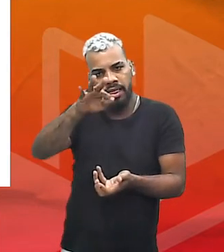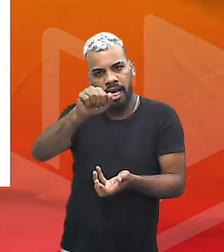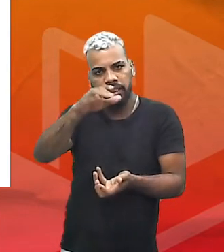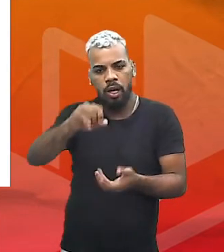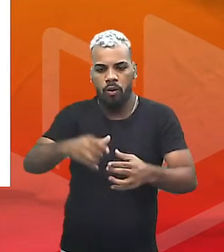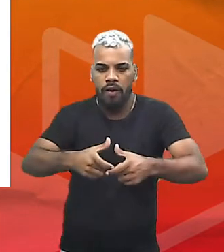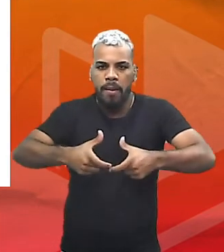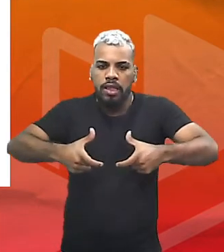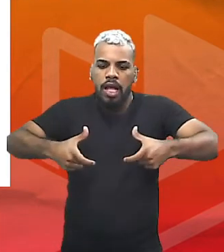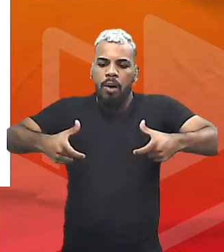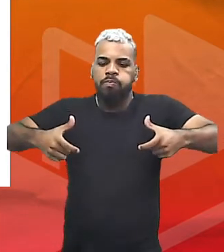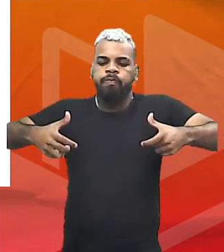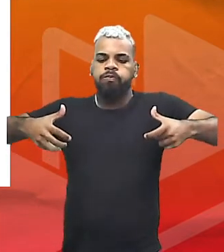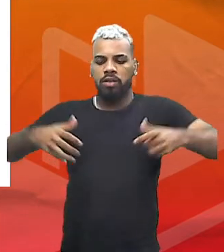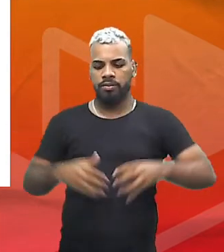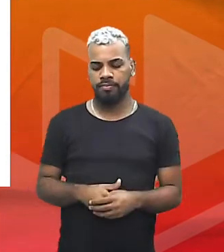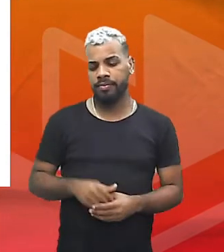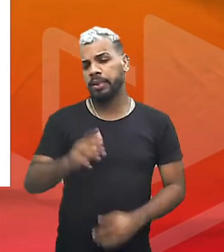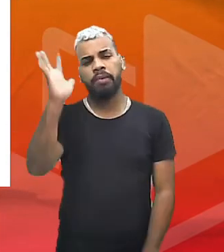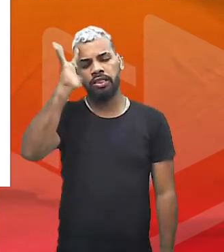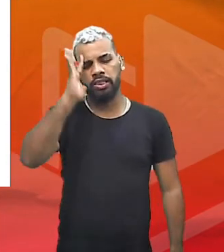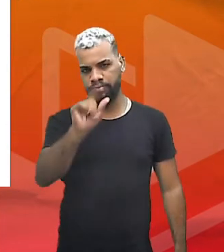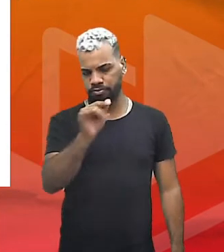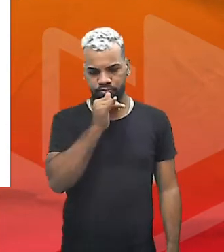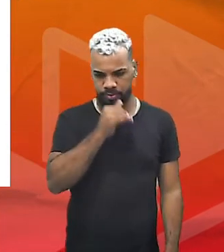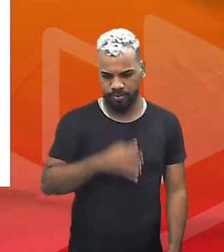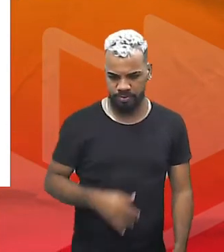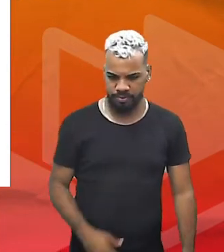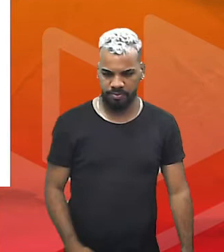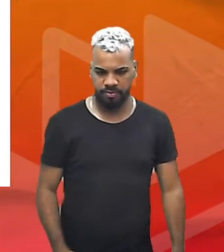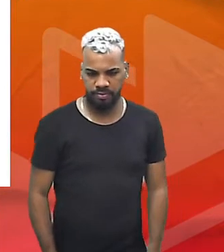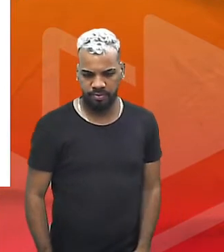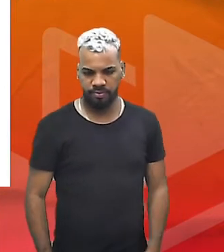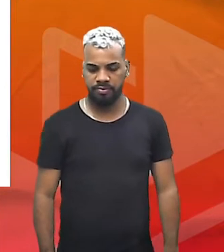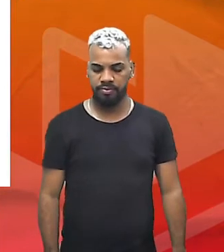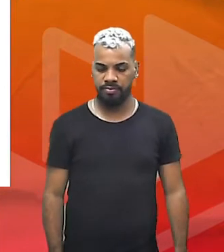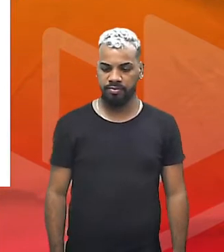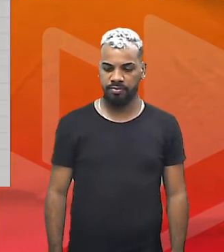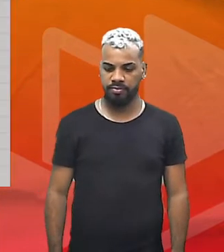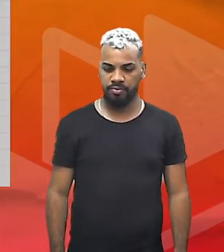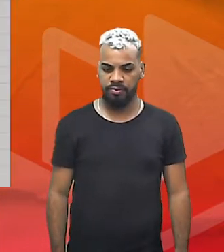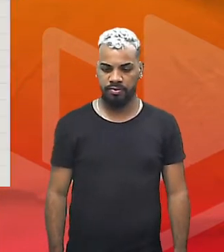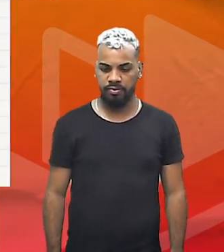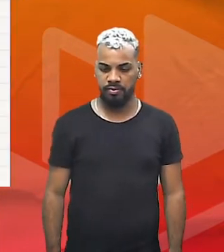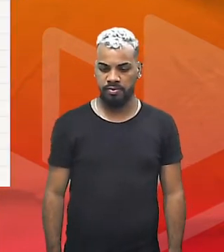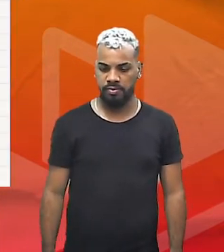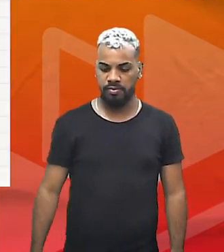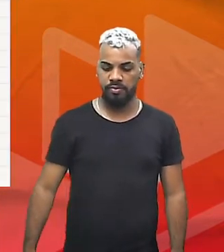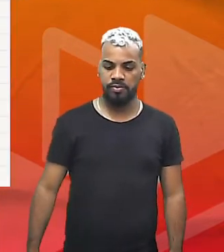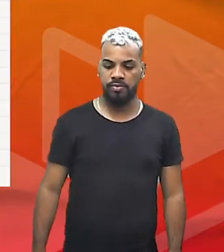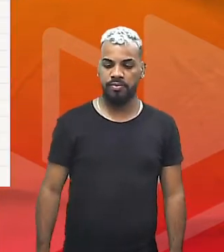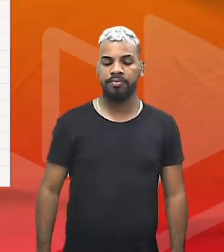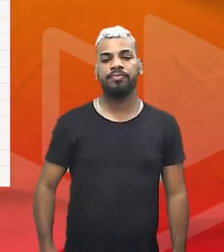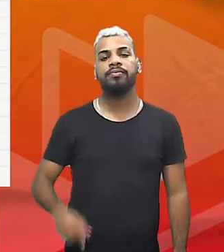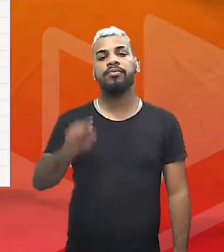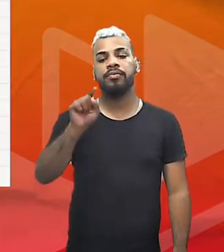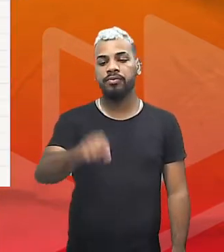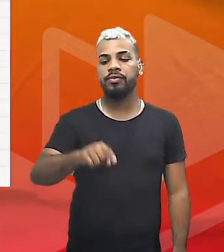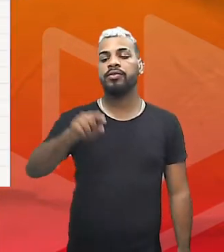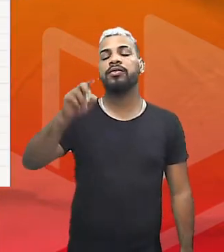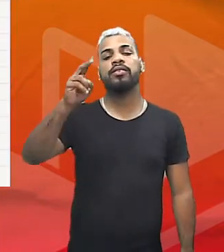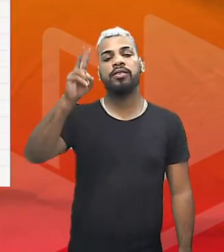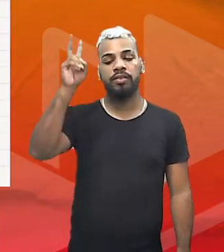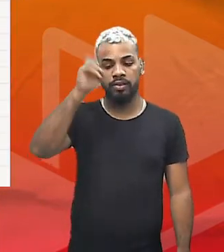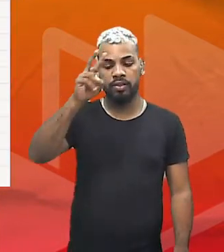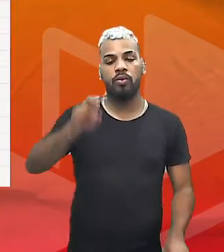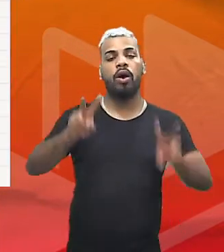ver Imagine que a gente tem assim Deixa eu botar o quadrozinho a primeira coisa que dá para a gente lembrar que é uma coisa que tá